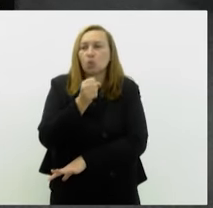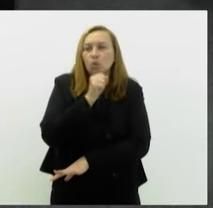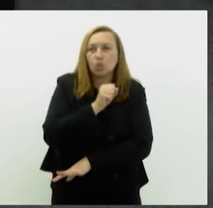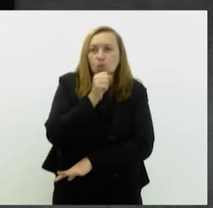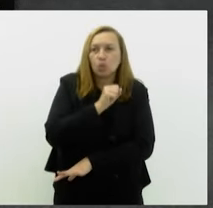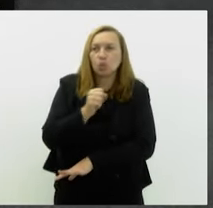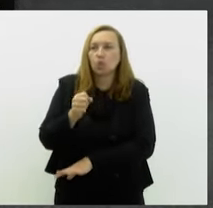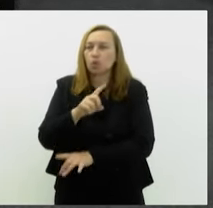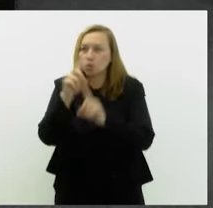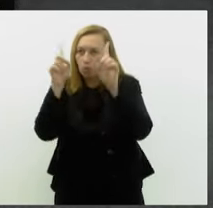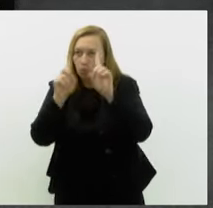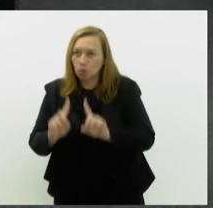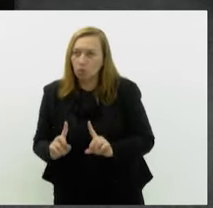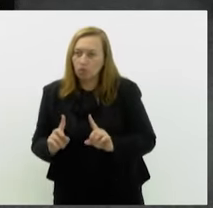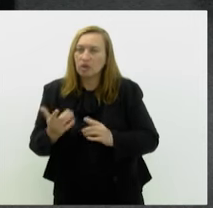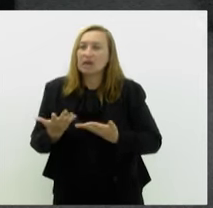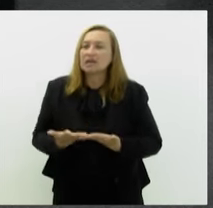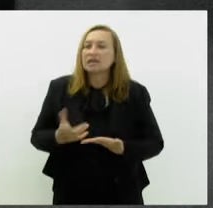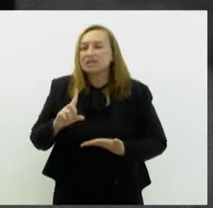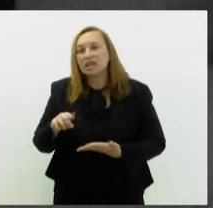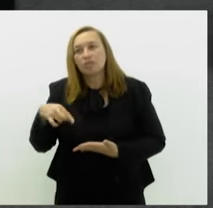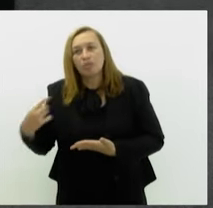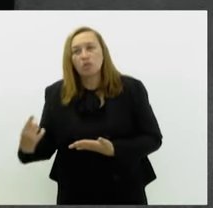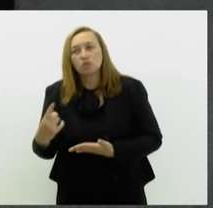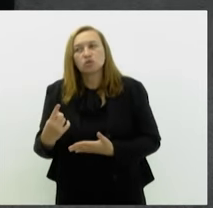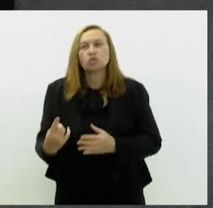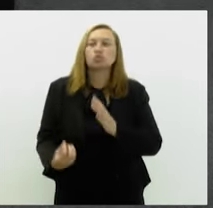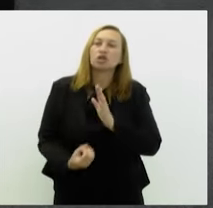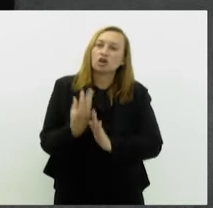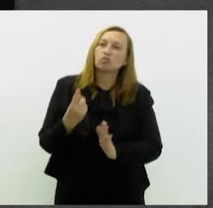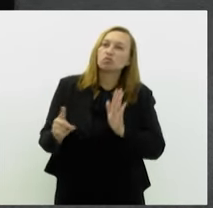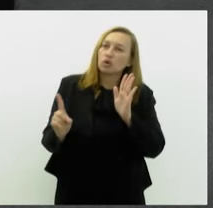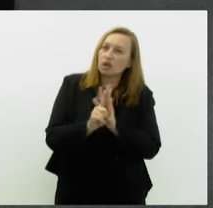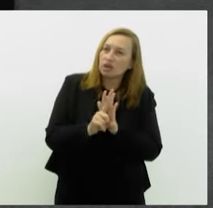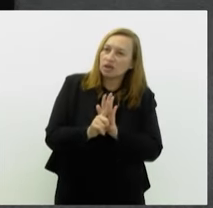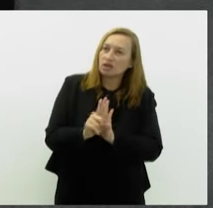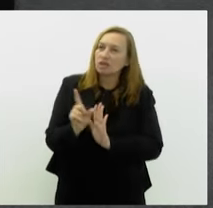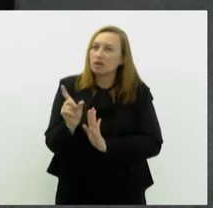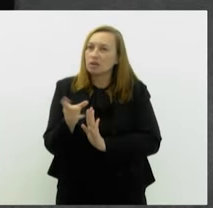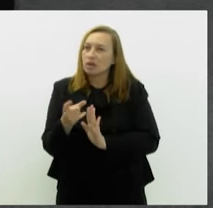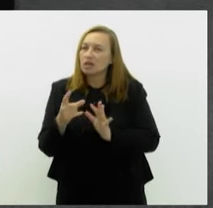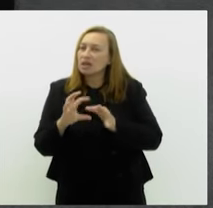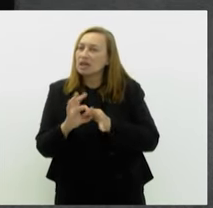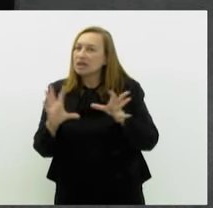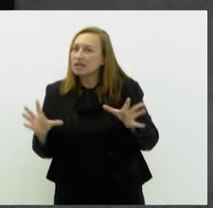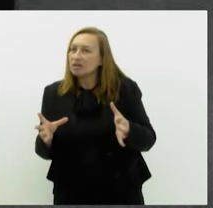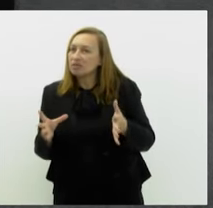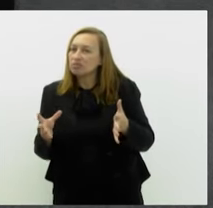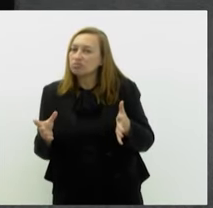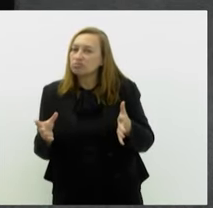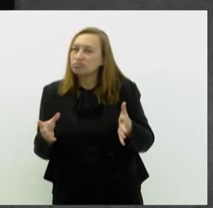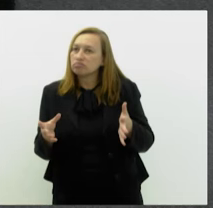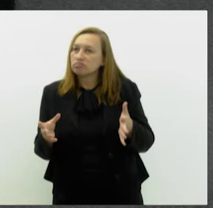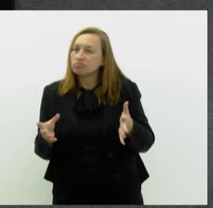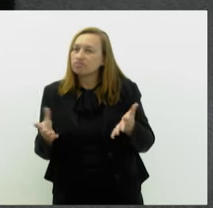com deficiência. Depois, numa outra lei, nós fizemos o passe livre para